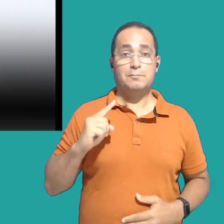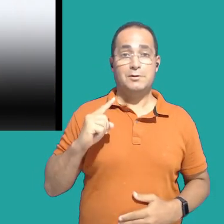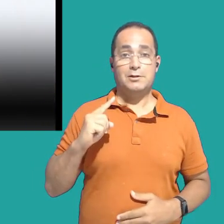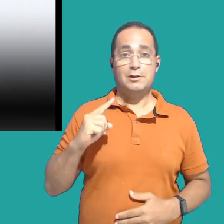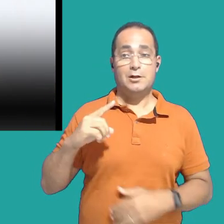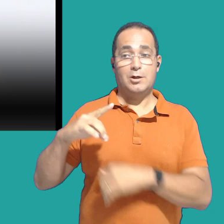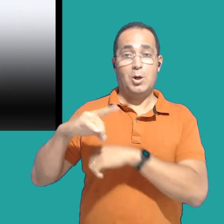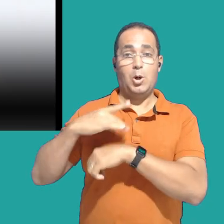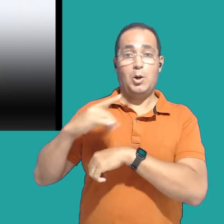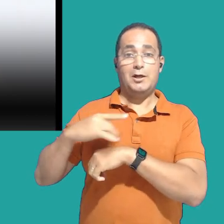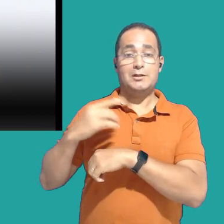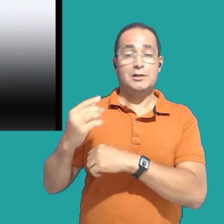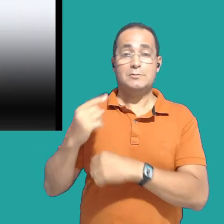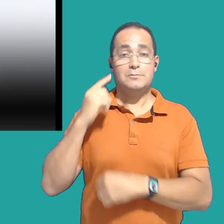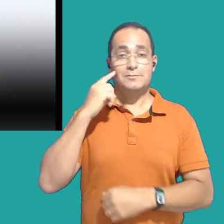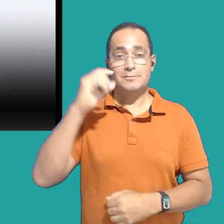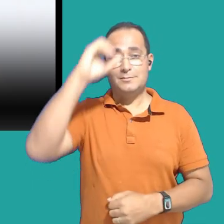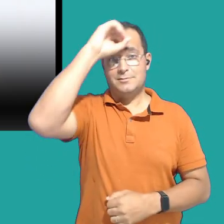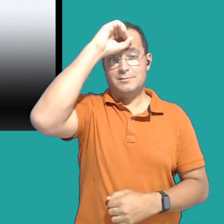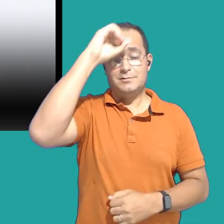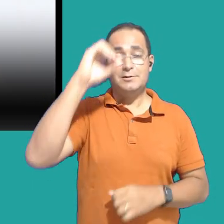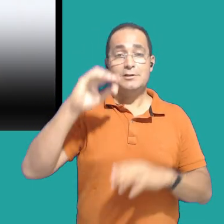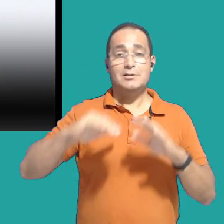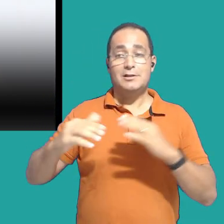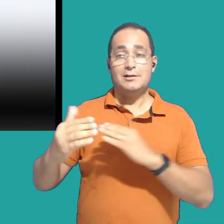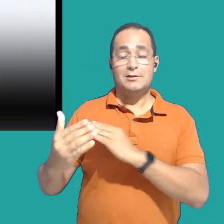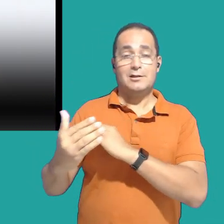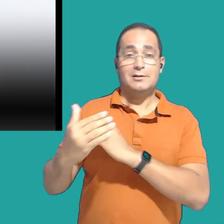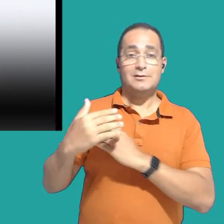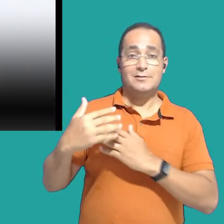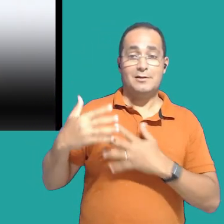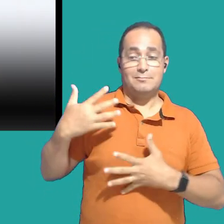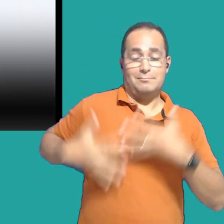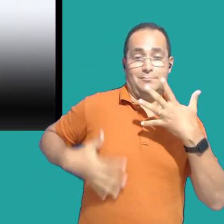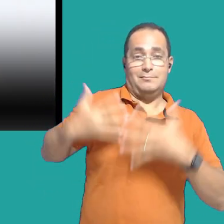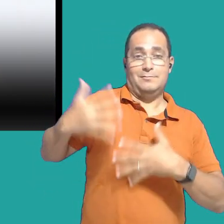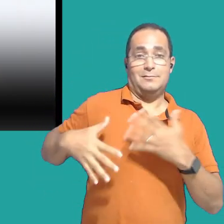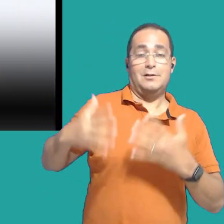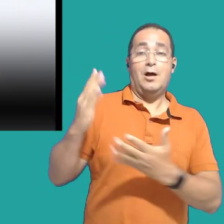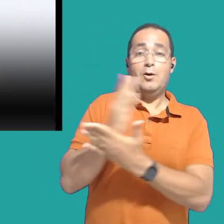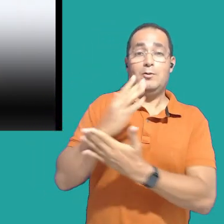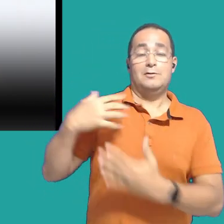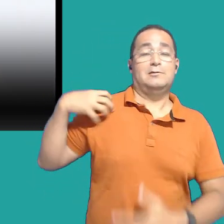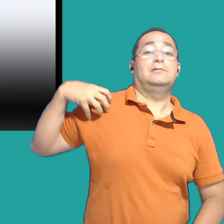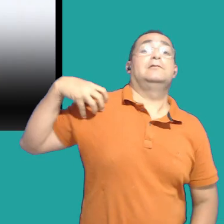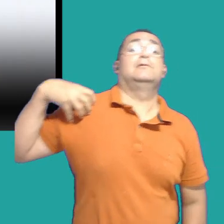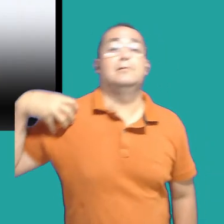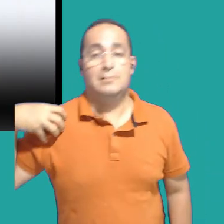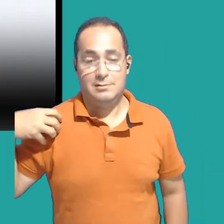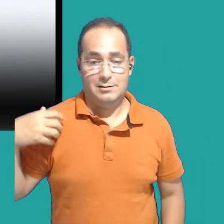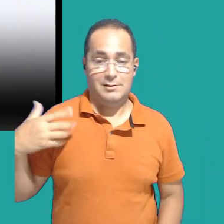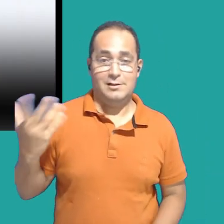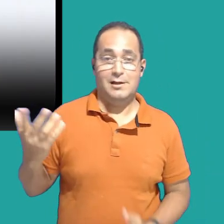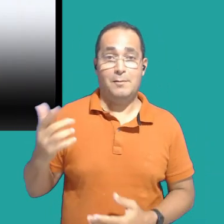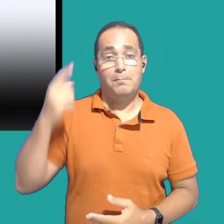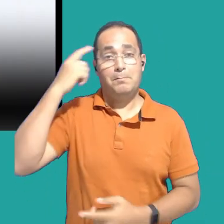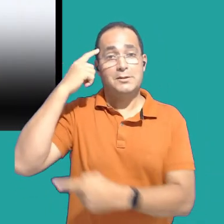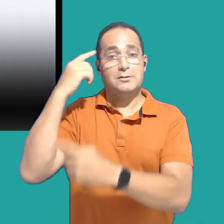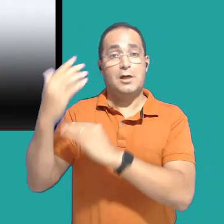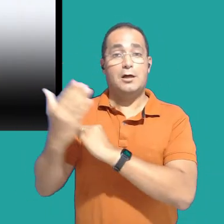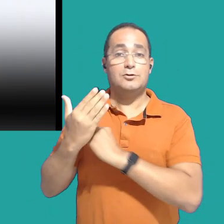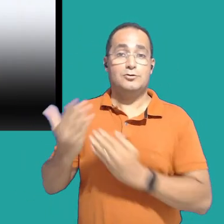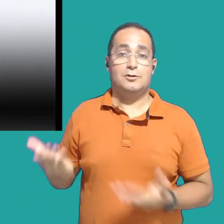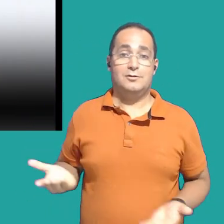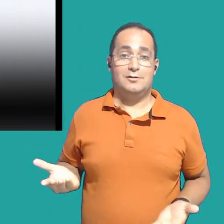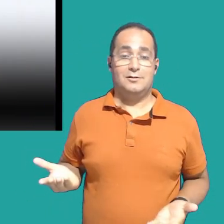ajudar, mas não sabia como orientar uma pessoa cega e, portanto, acabava atrapalhando. Tinha gente que me puxava achando que